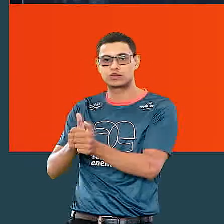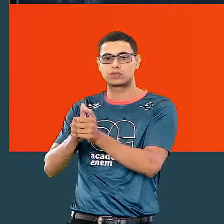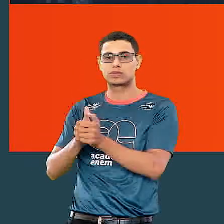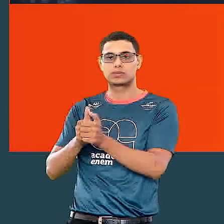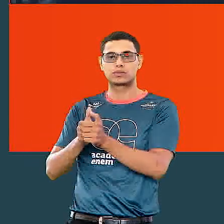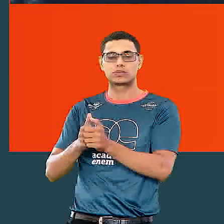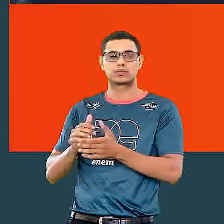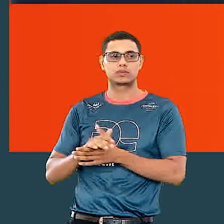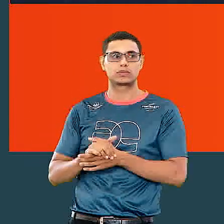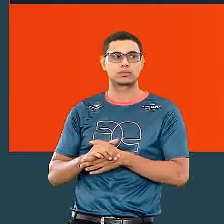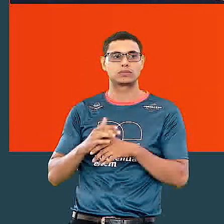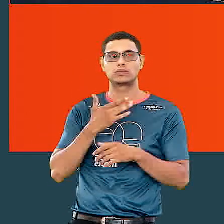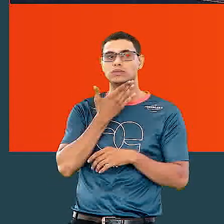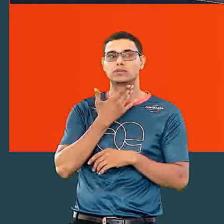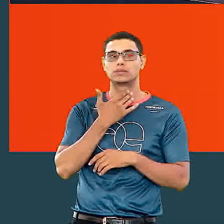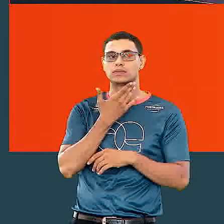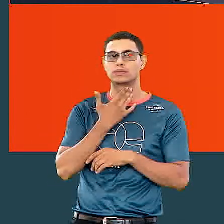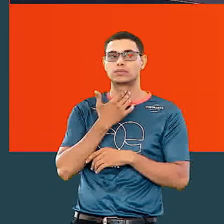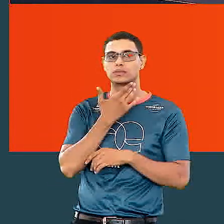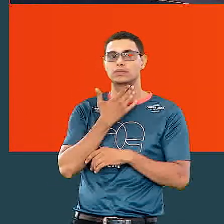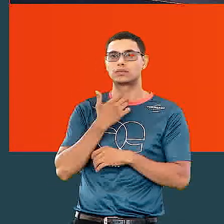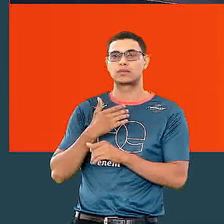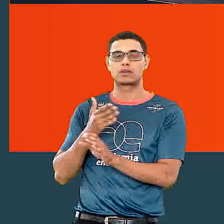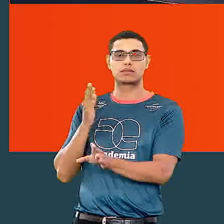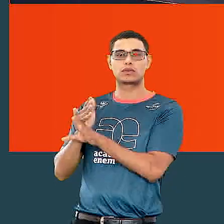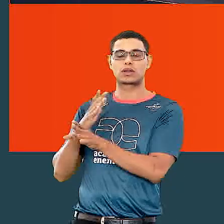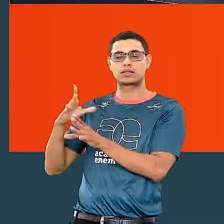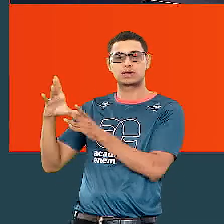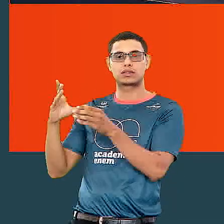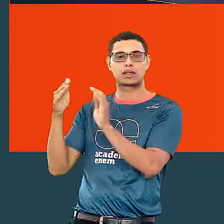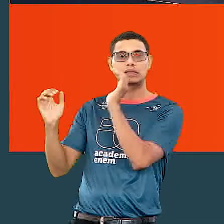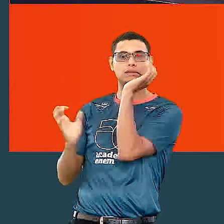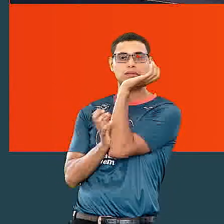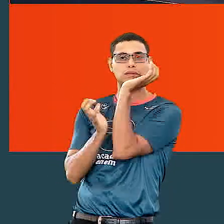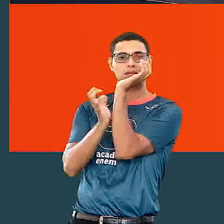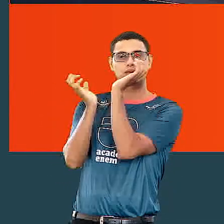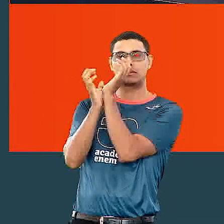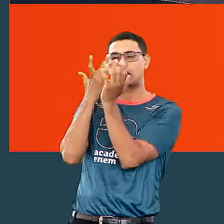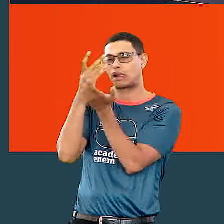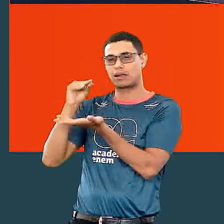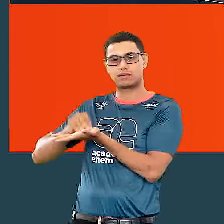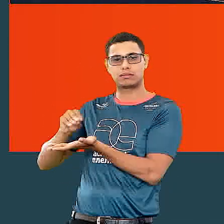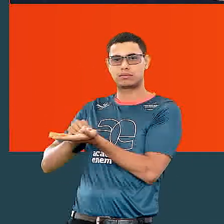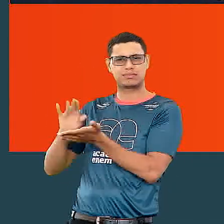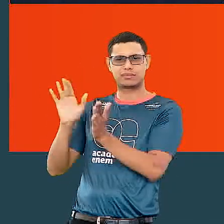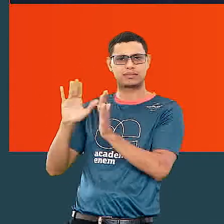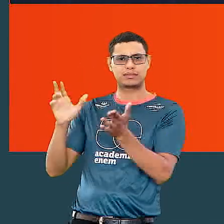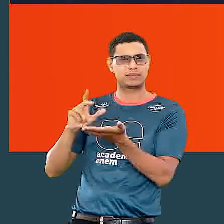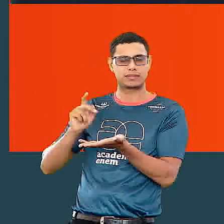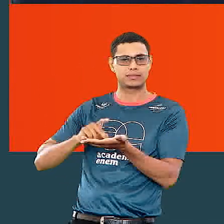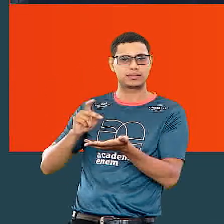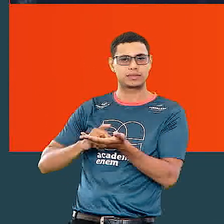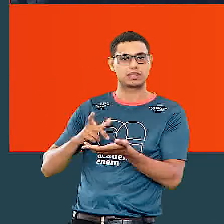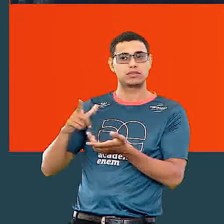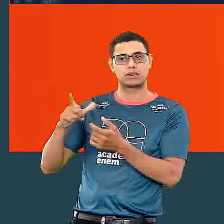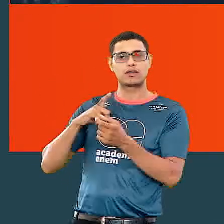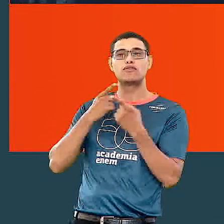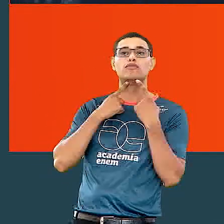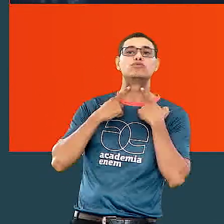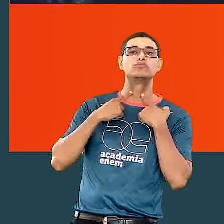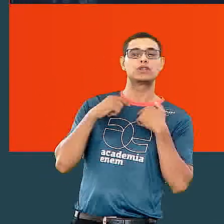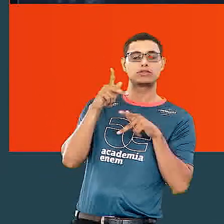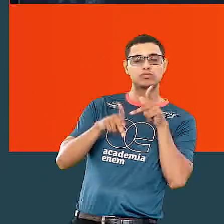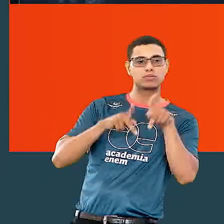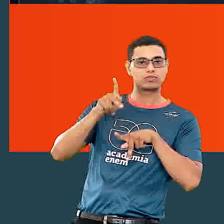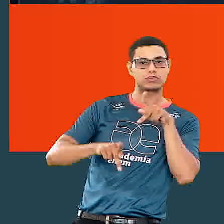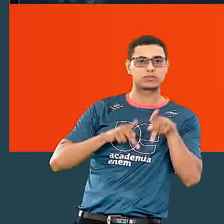pelo aprofundamento da eficiência burocrática. Não tem eficiência não, doido. Tem não, mano. É vontade popular